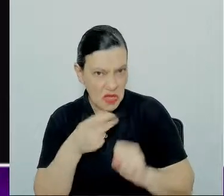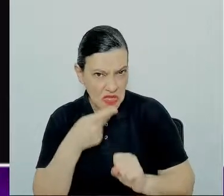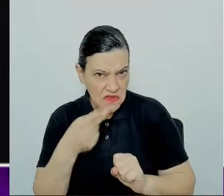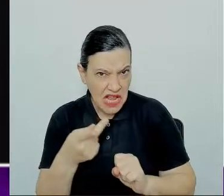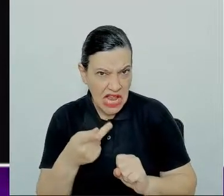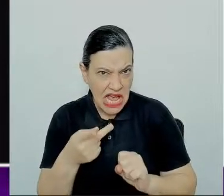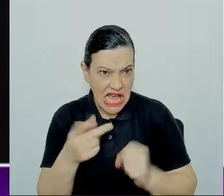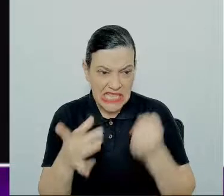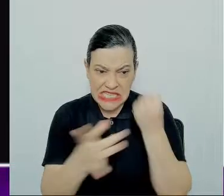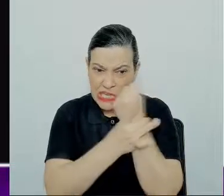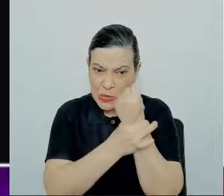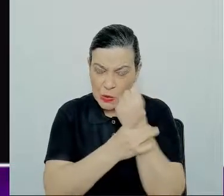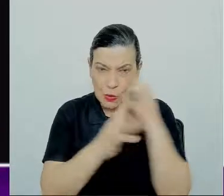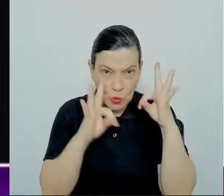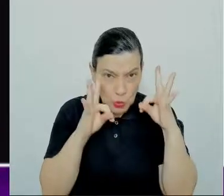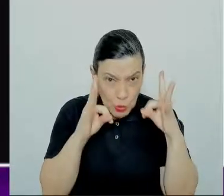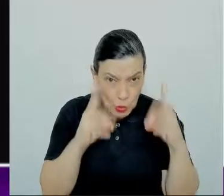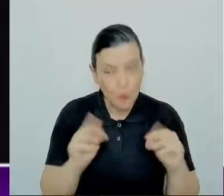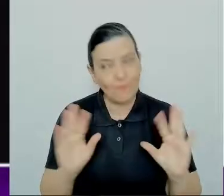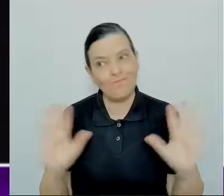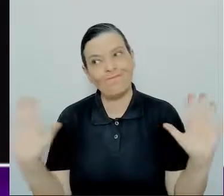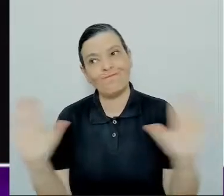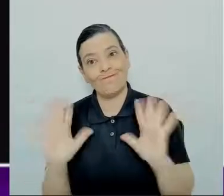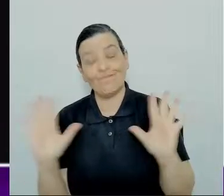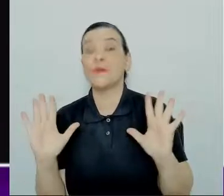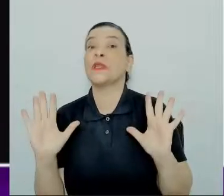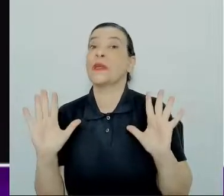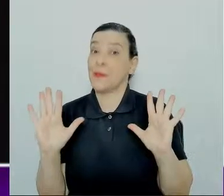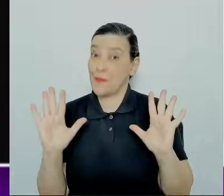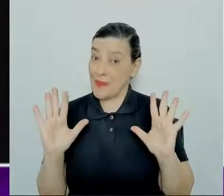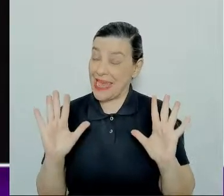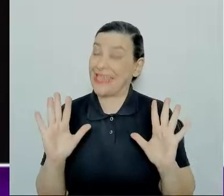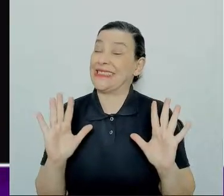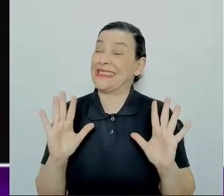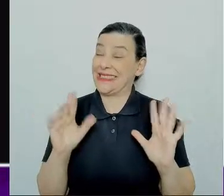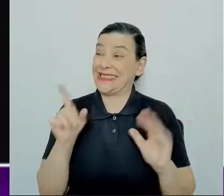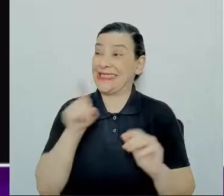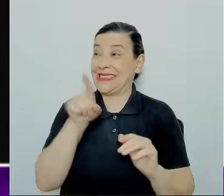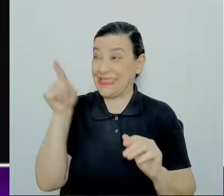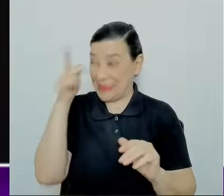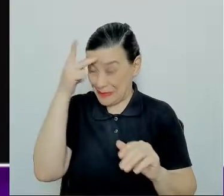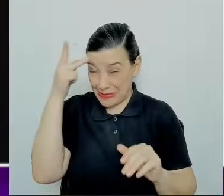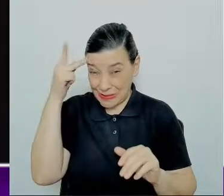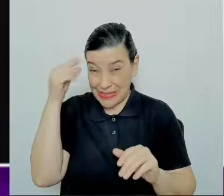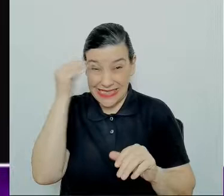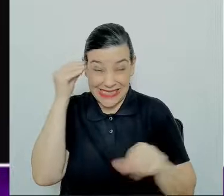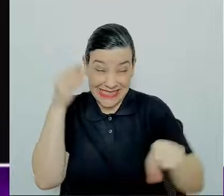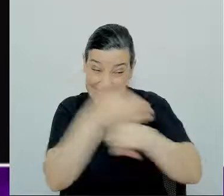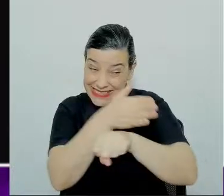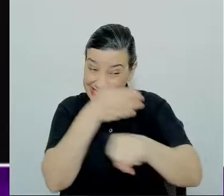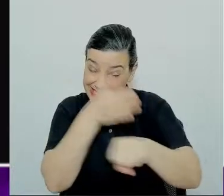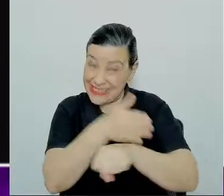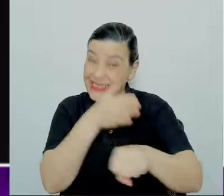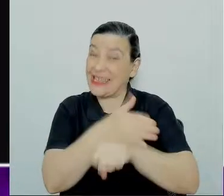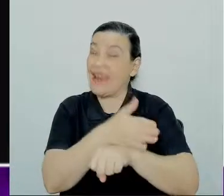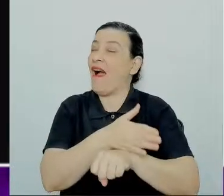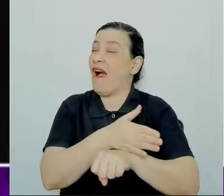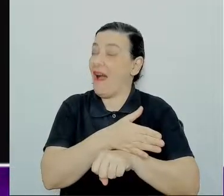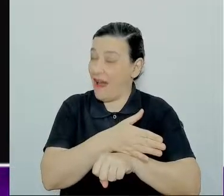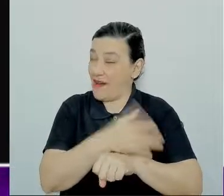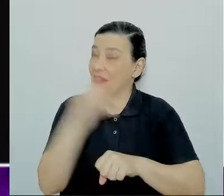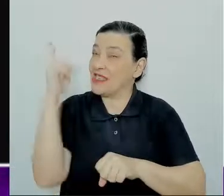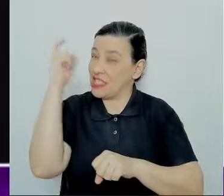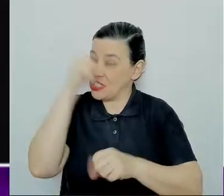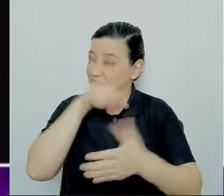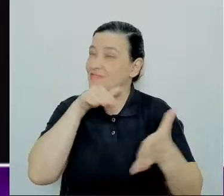seguro? Não, mas eu posso dizer que vou dar bastante trabalho. Então, esse é o nosso objetivo e vamos falar um pouco sobre